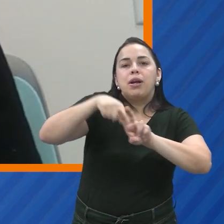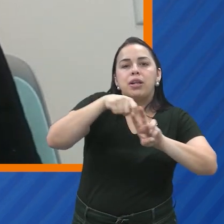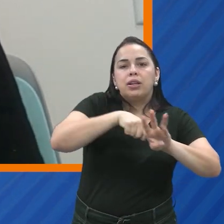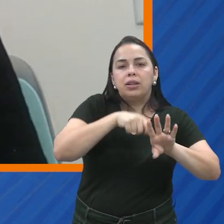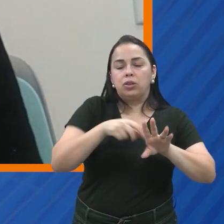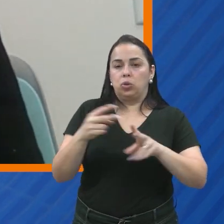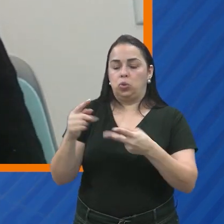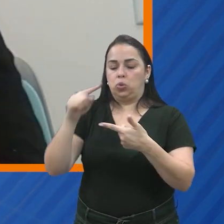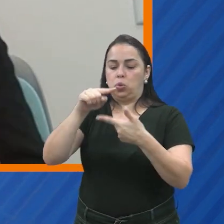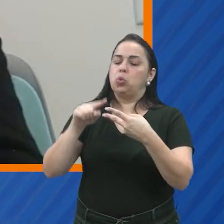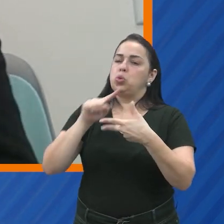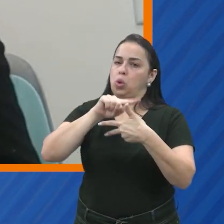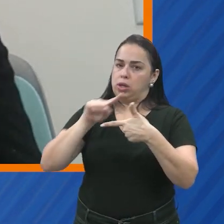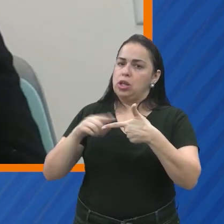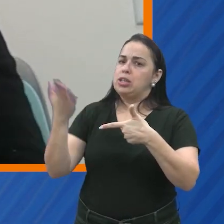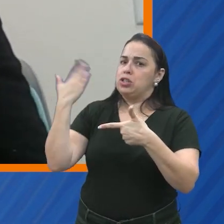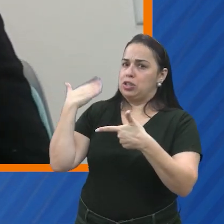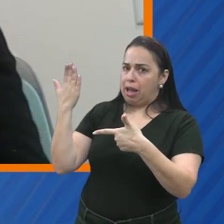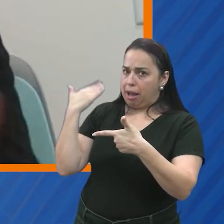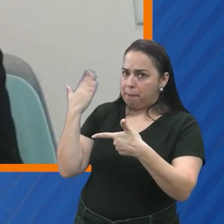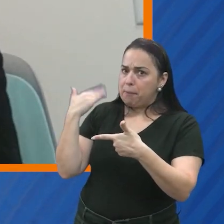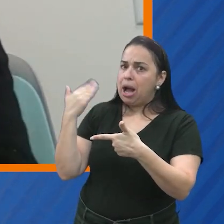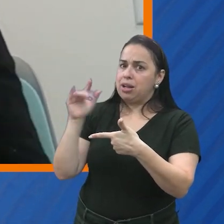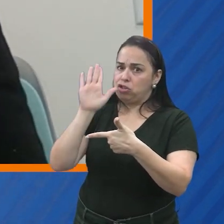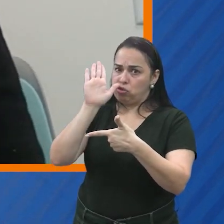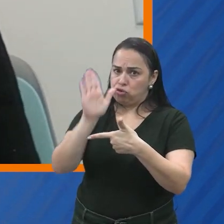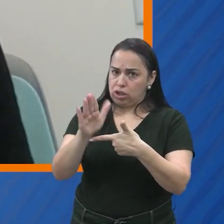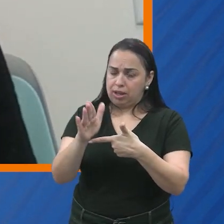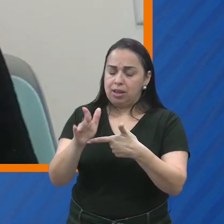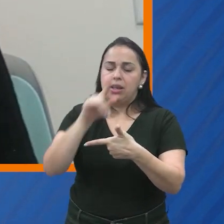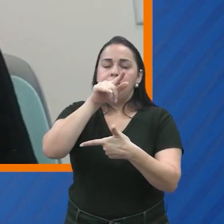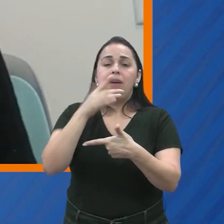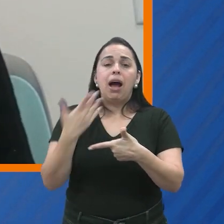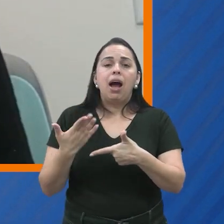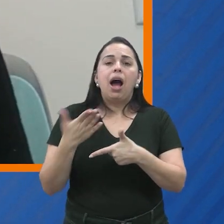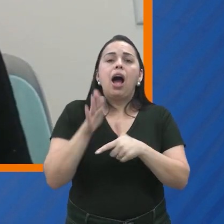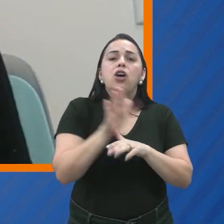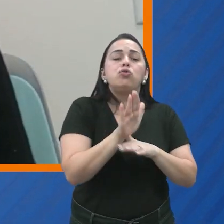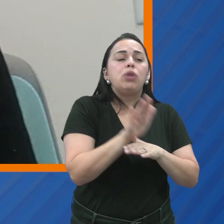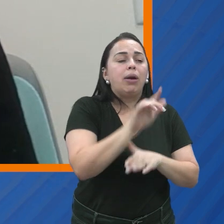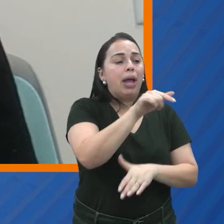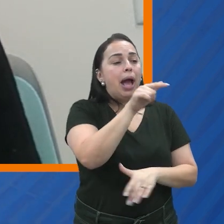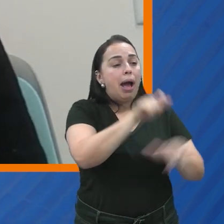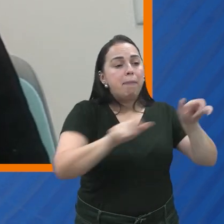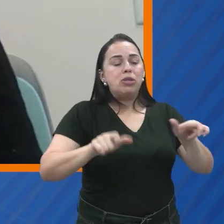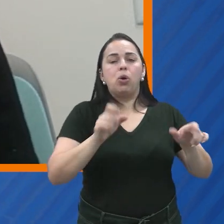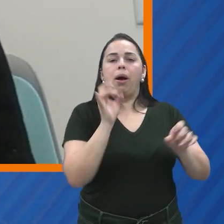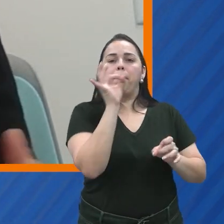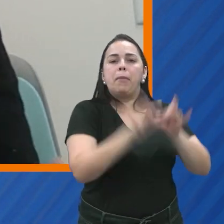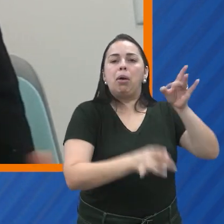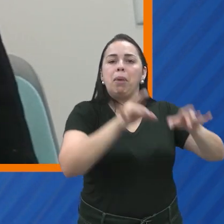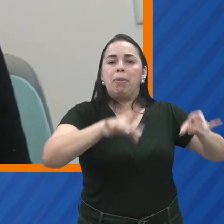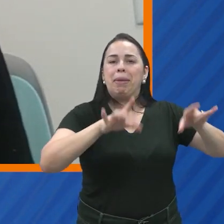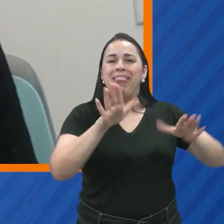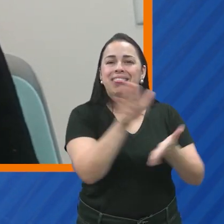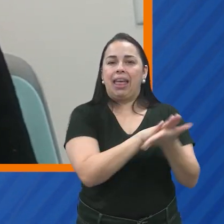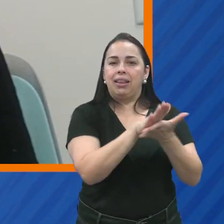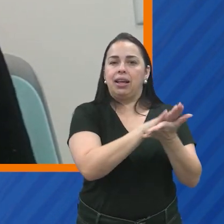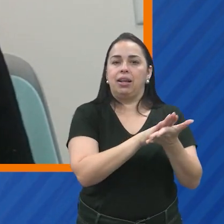é o financiamento do ensino superior, que ambos já existiam, mas que vão